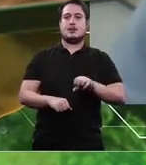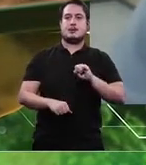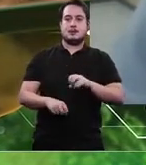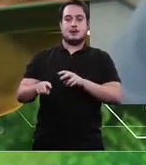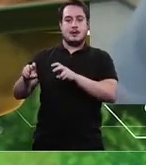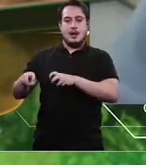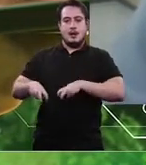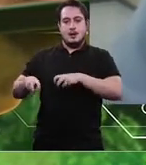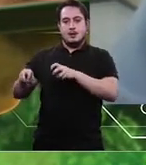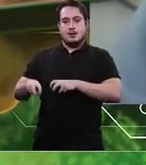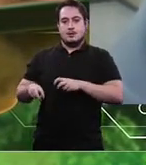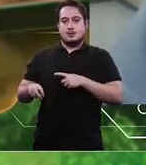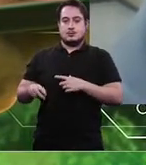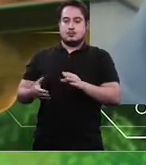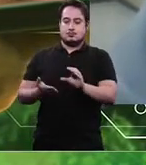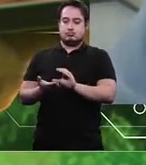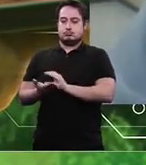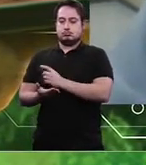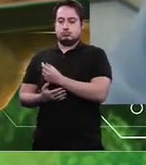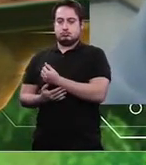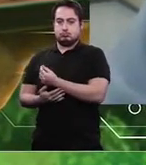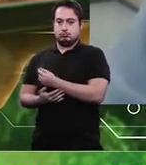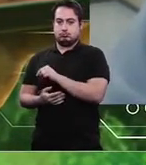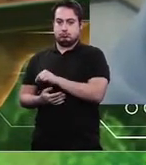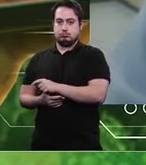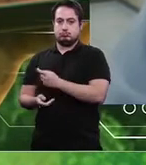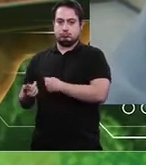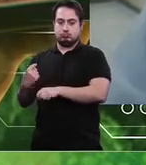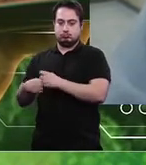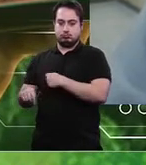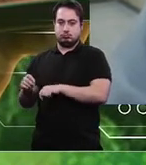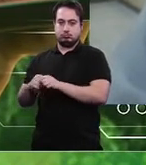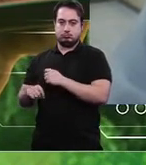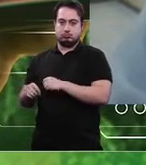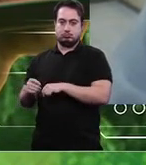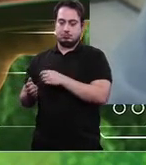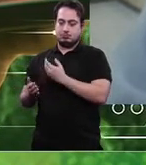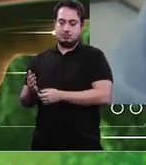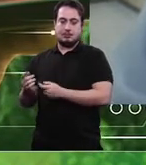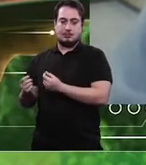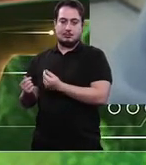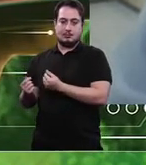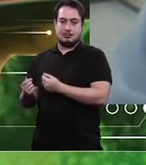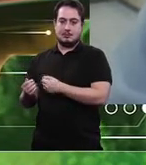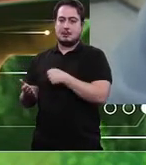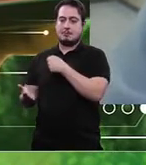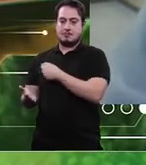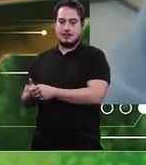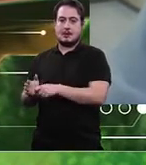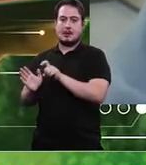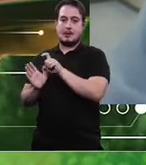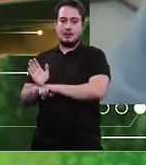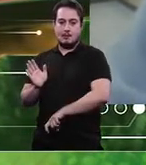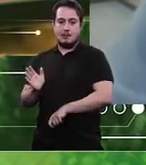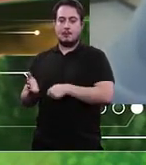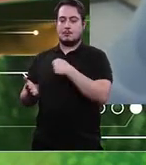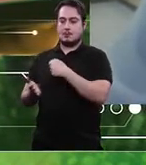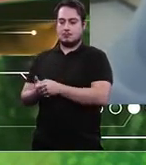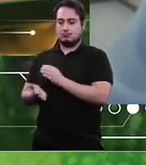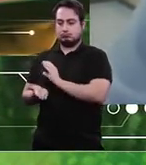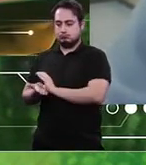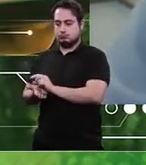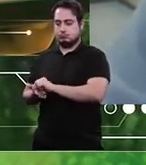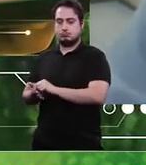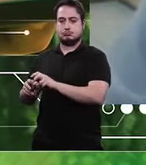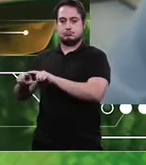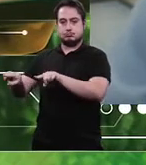agricultor ele não ganhar dinheiro, se ele estiver amparado no pilar econômico, não ganhar dinheiro para pagar os impostos, para fazer os investimentos na fazenda dele, para